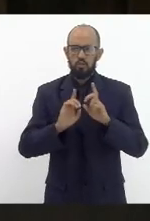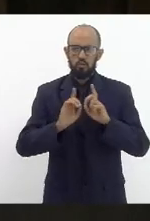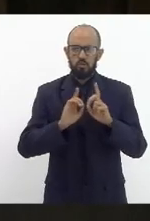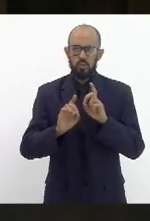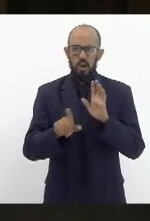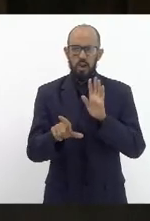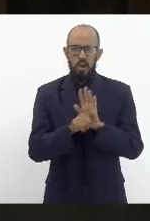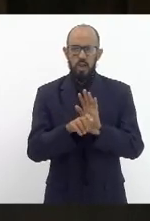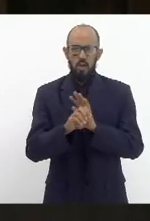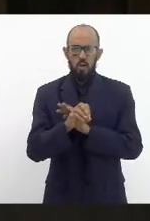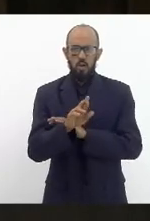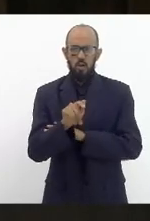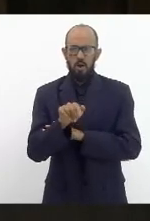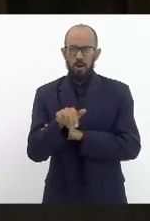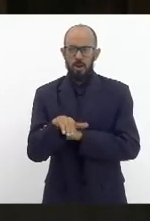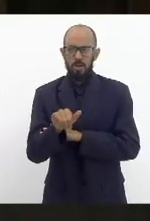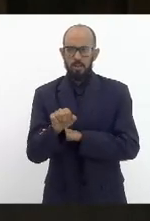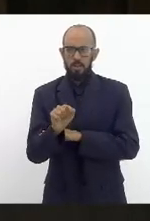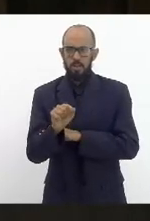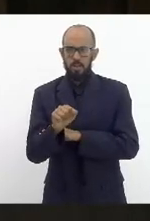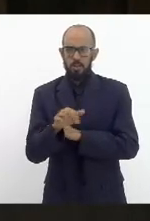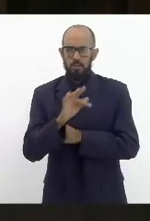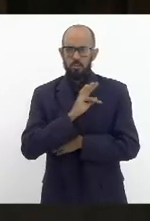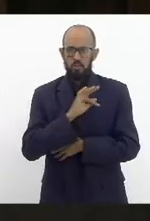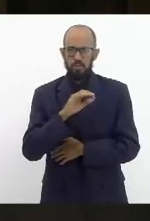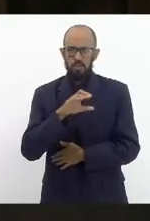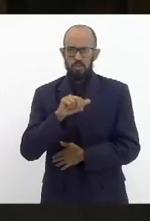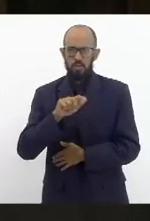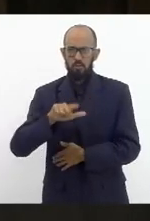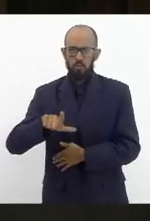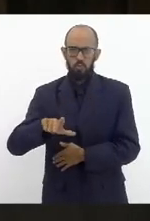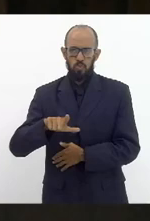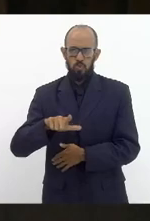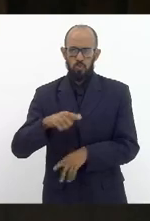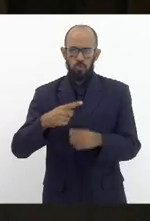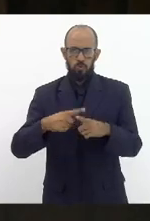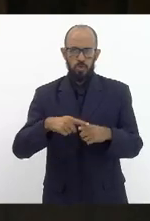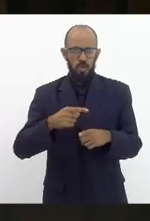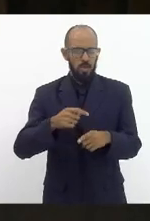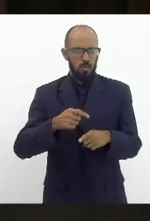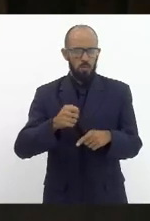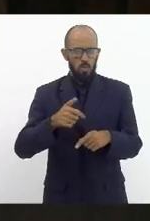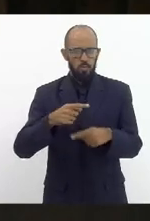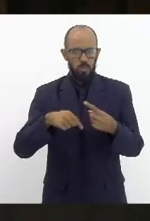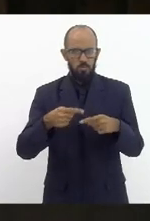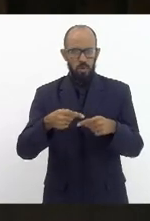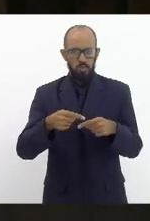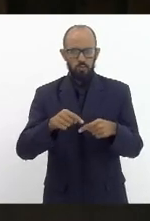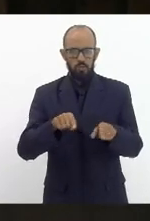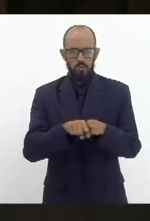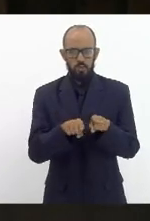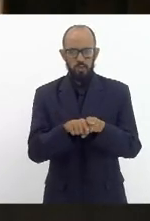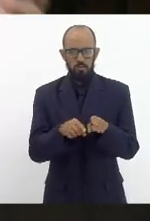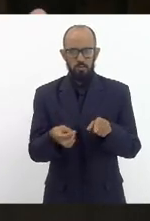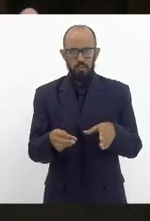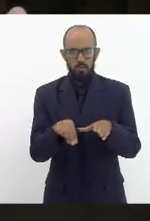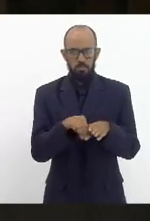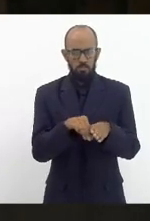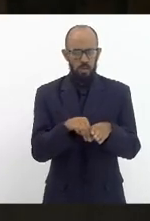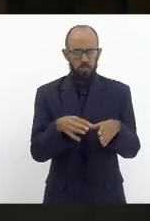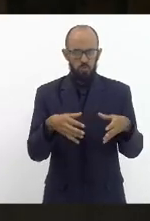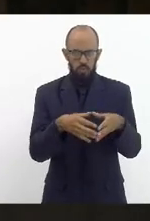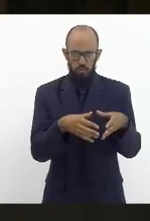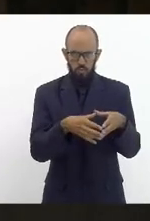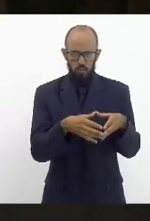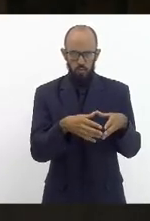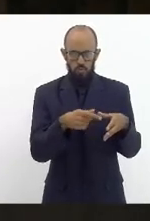Civil. E eu estou falando isso porque certamente muitos de vocês serão, daqui a pouco, membros dessa tropa tão